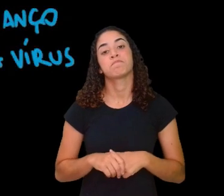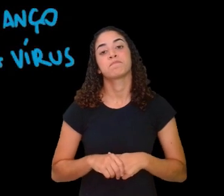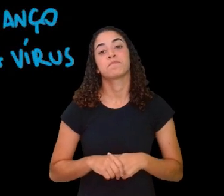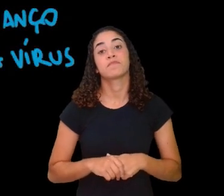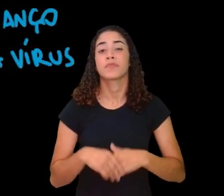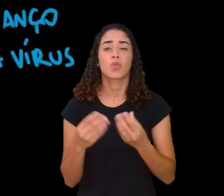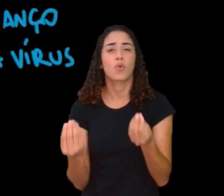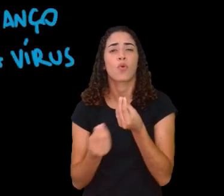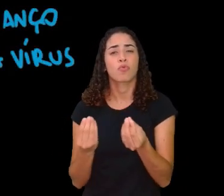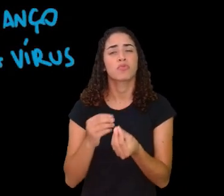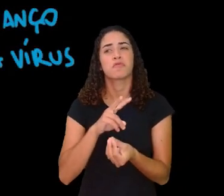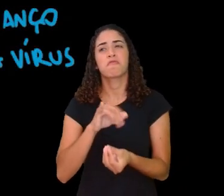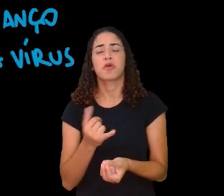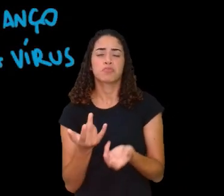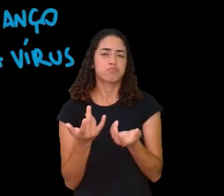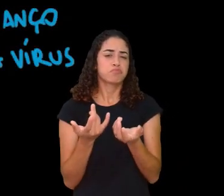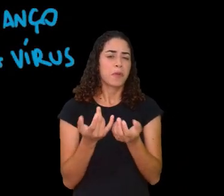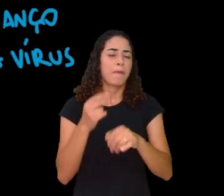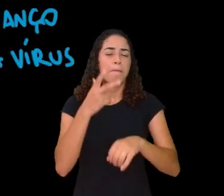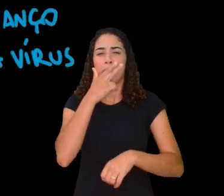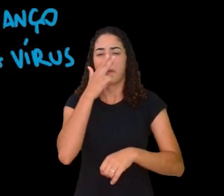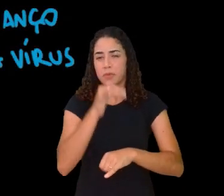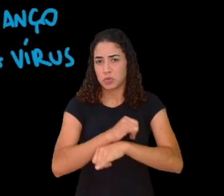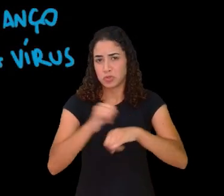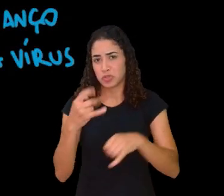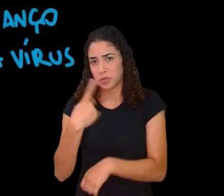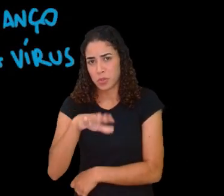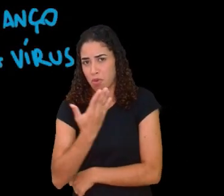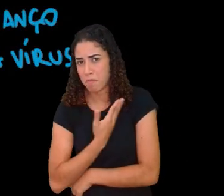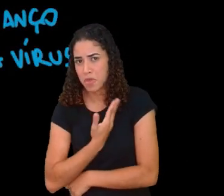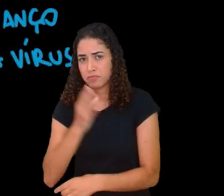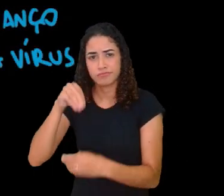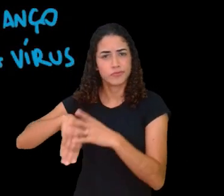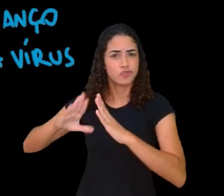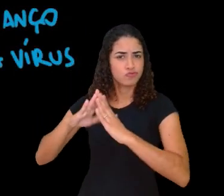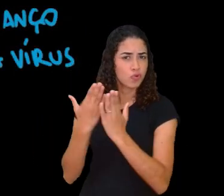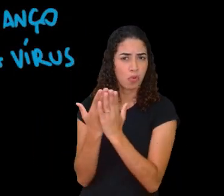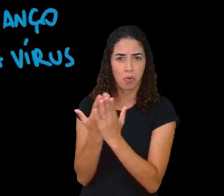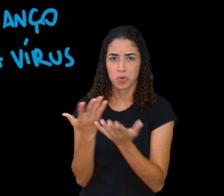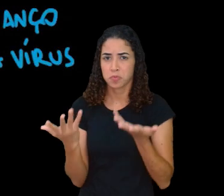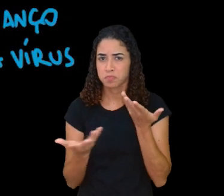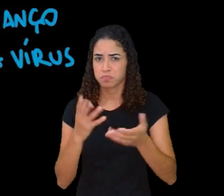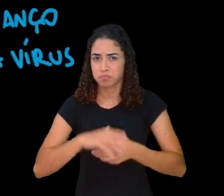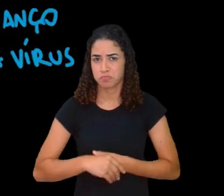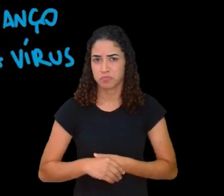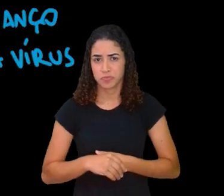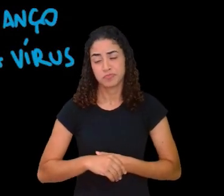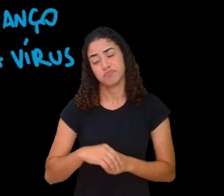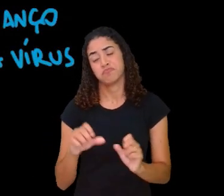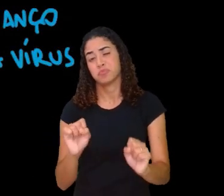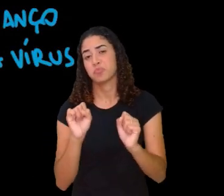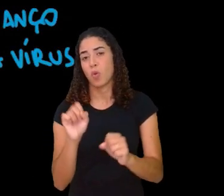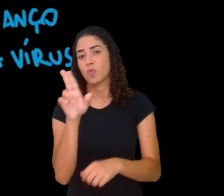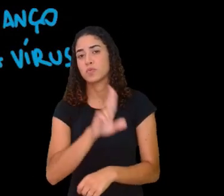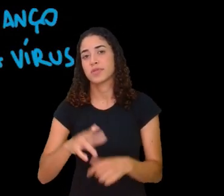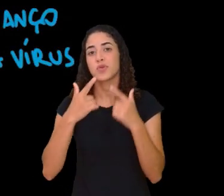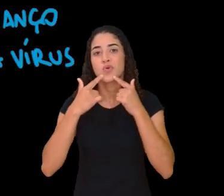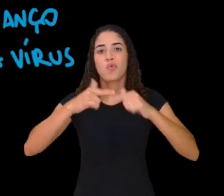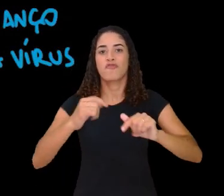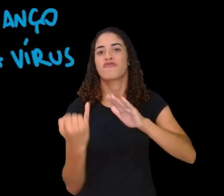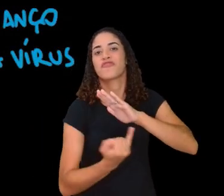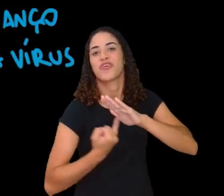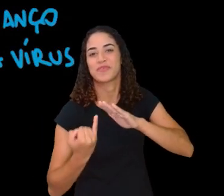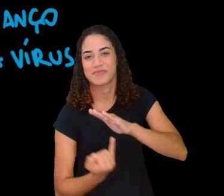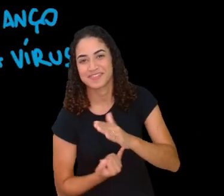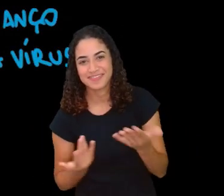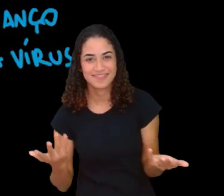Como você daria essa mesma notícia a um amigo seu na escola? Você provavelmente usaria uma linguagem mais